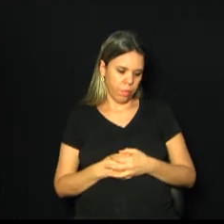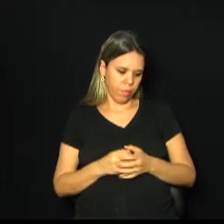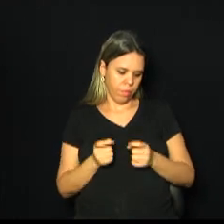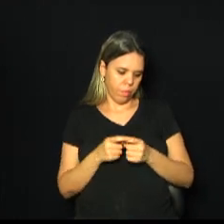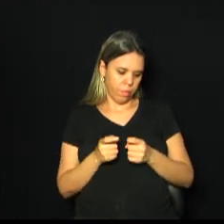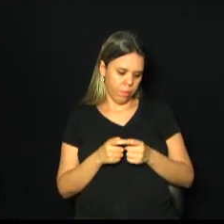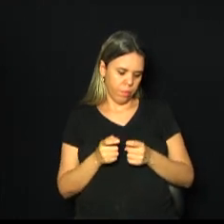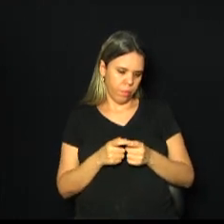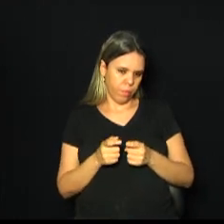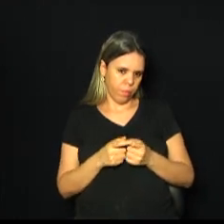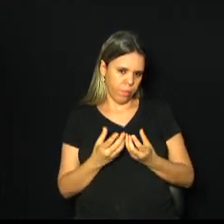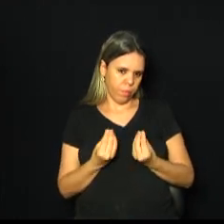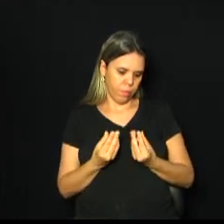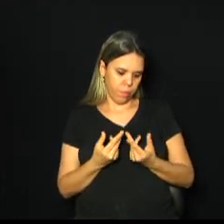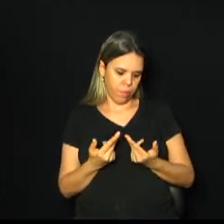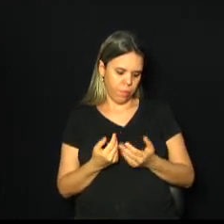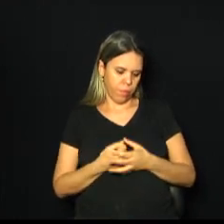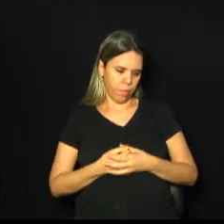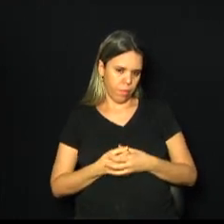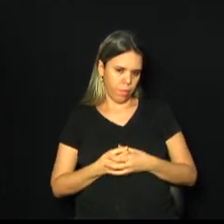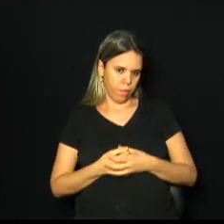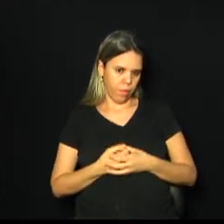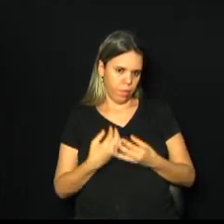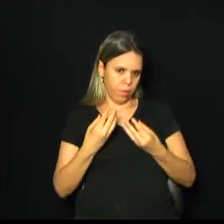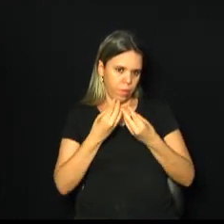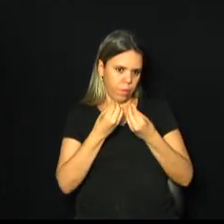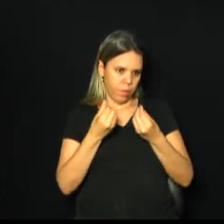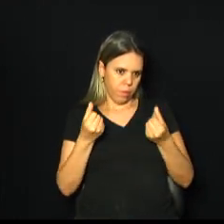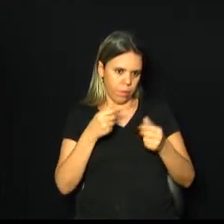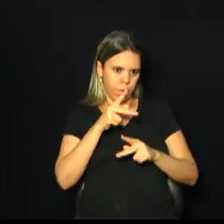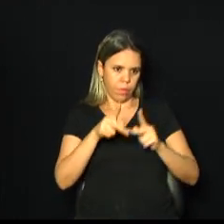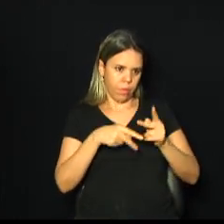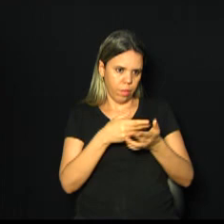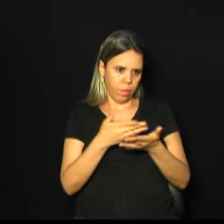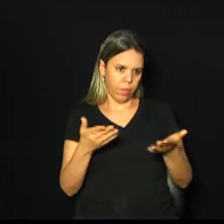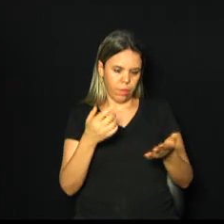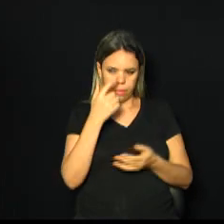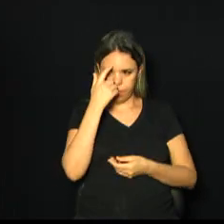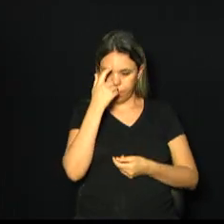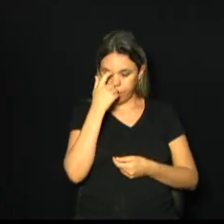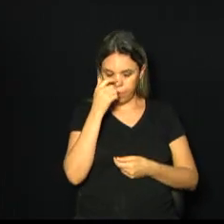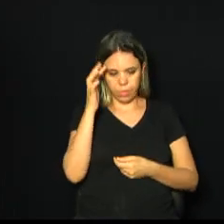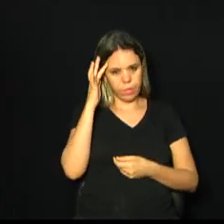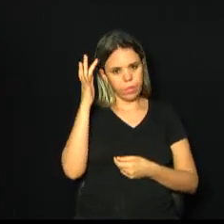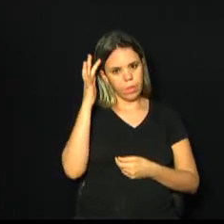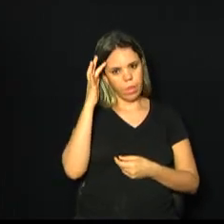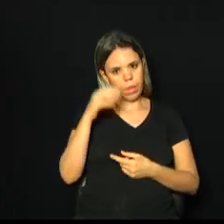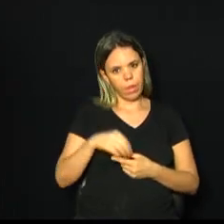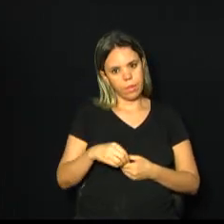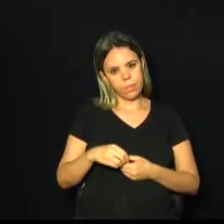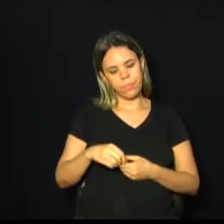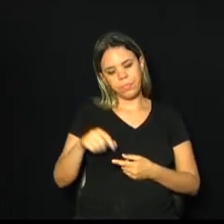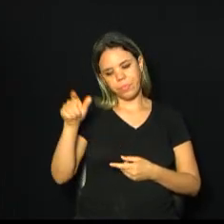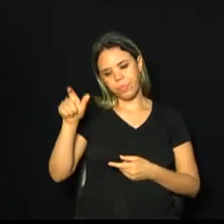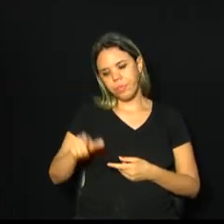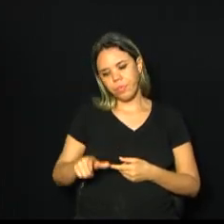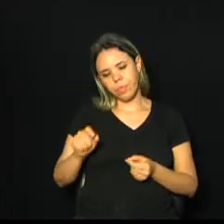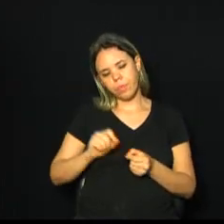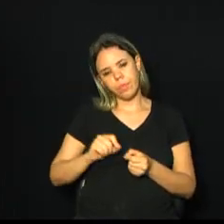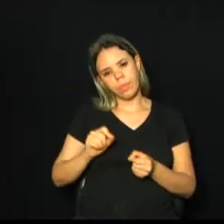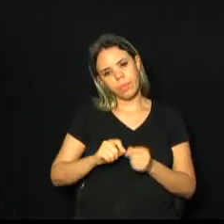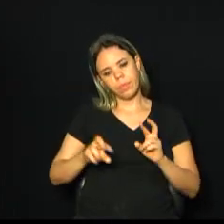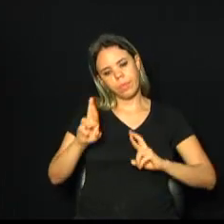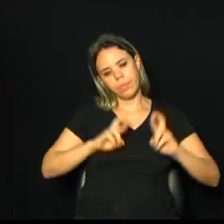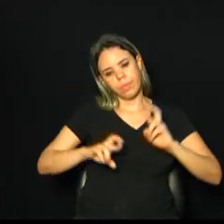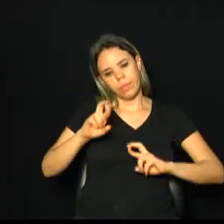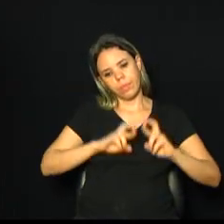médicos muito sensíveis para as pessoas. Você imagina uma pessoa que faz um exame e